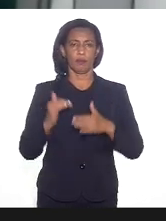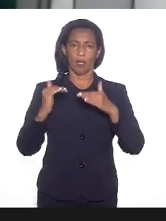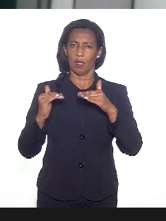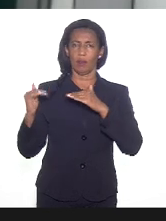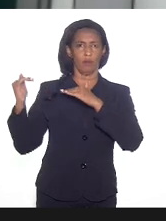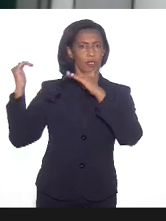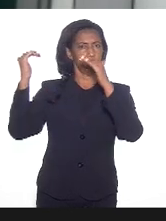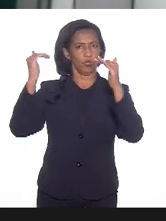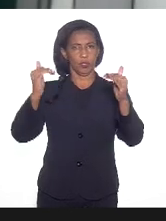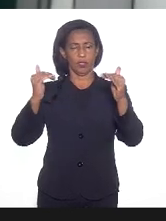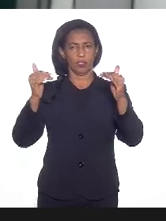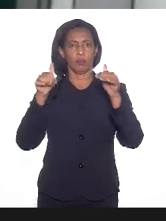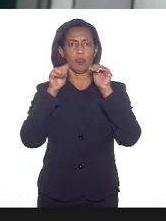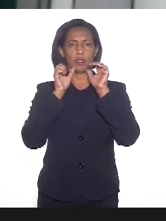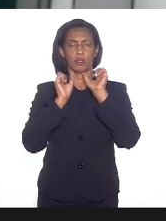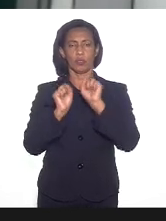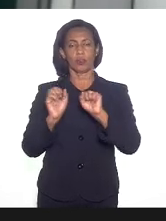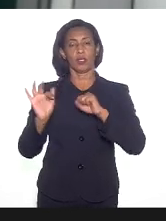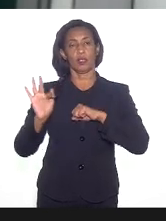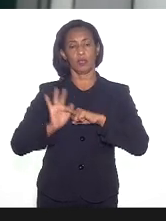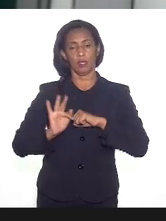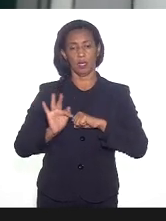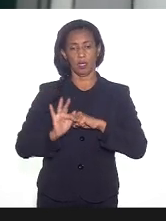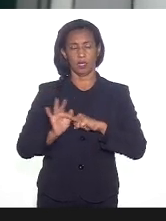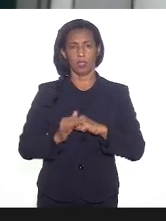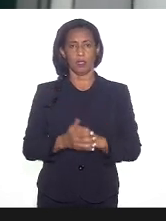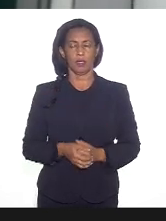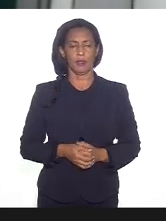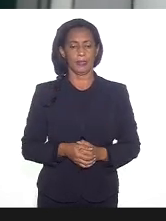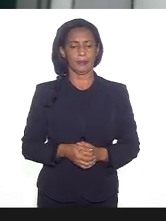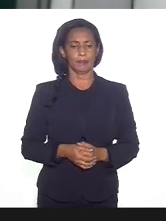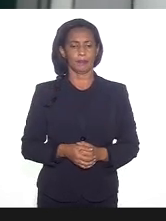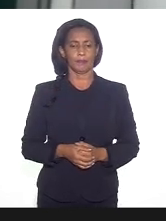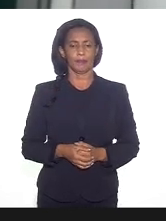elevadíssimos à assessoria técnica que nos